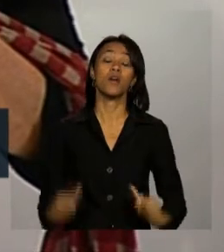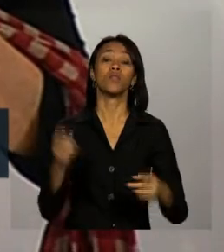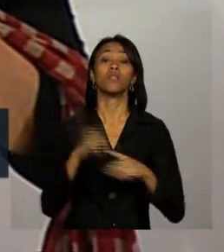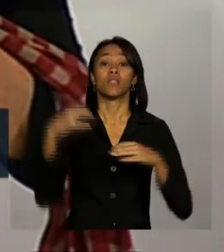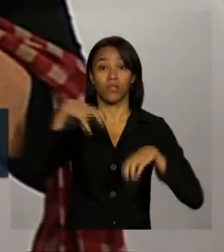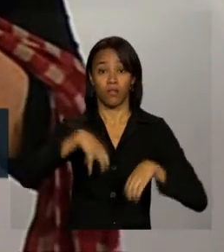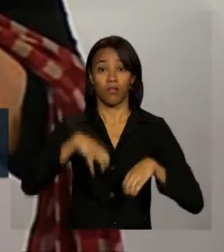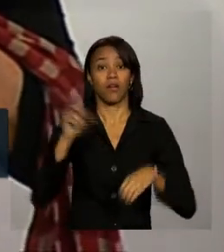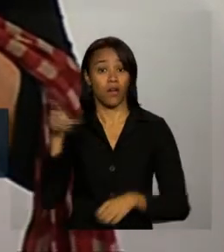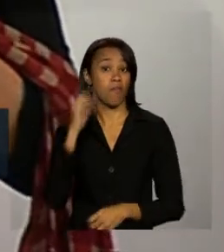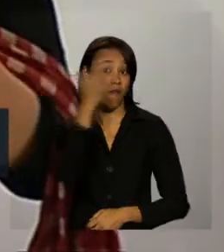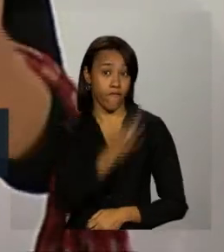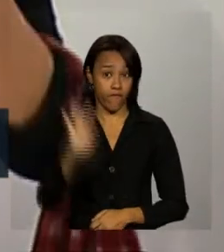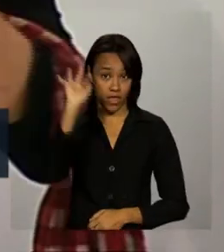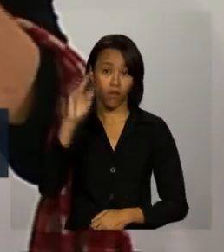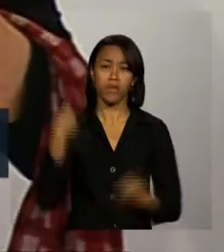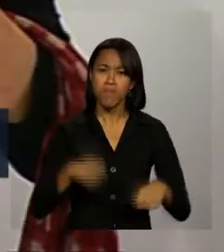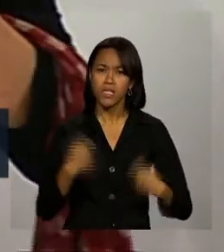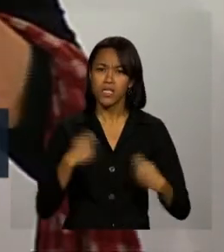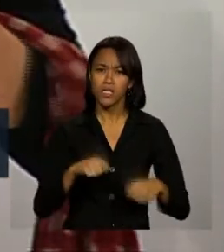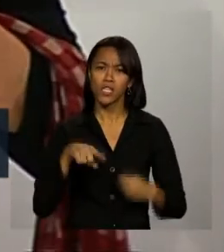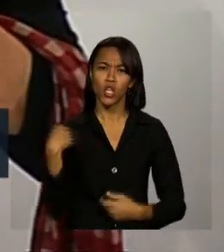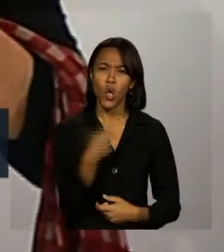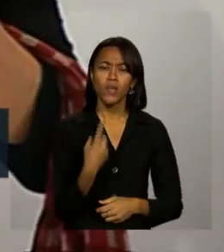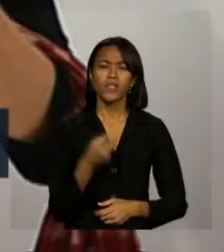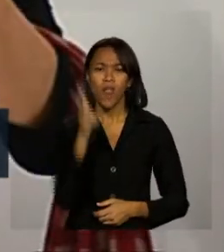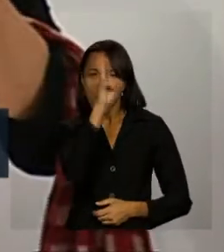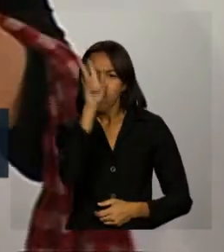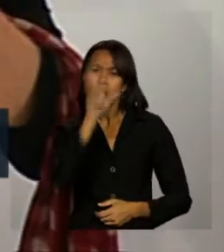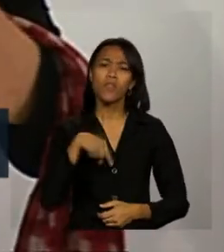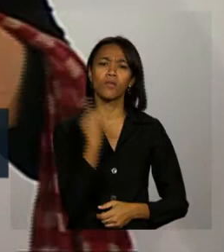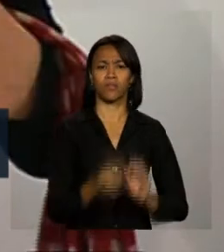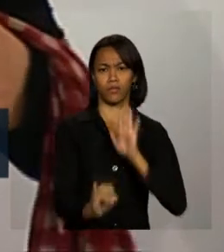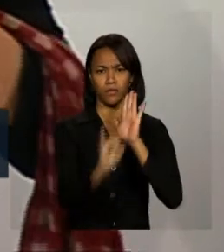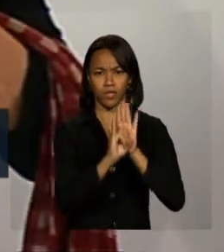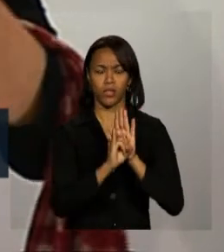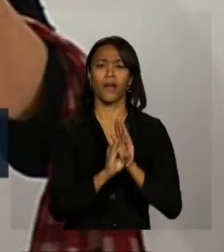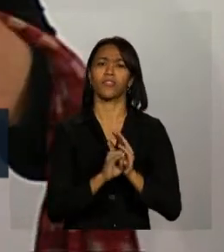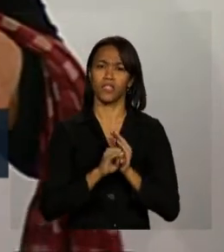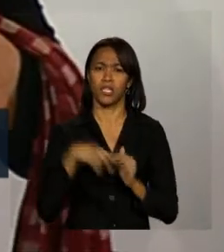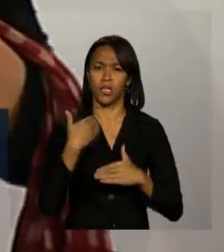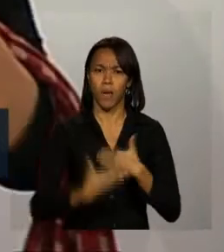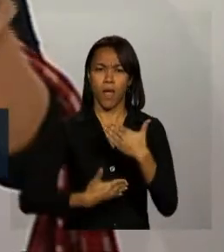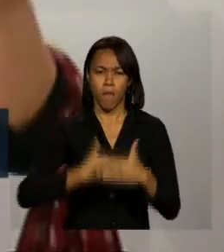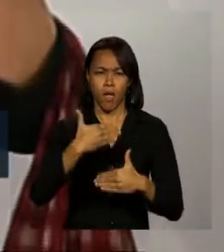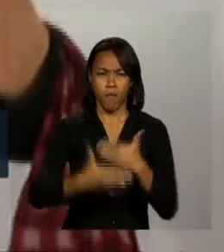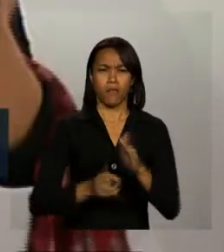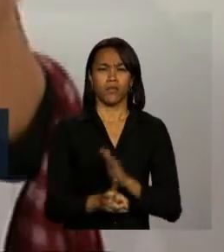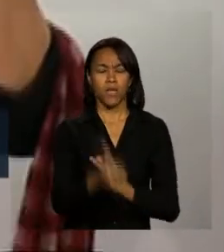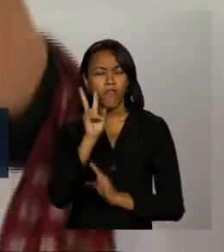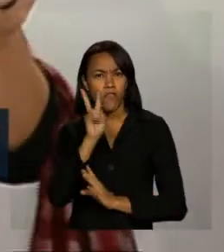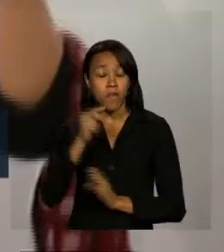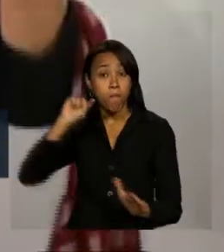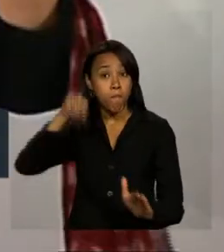Federal, para dizer que é preciso resgatar nossa identidade, resgatar e construir o imaginário,